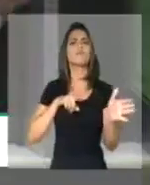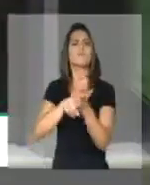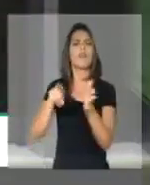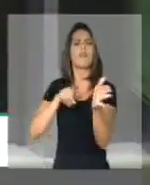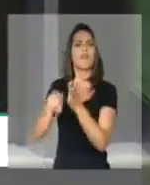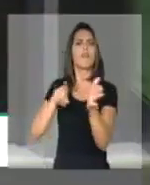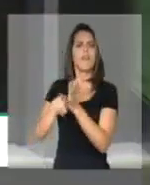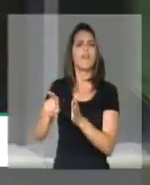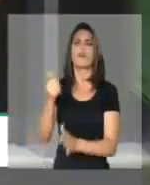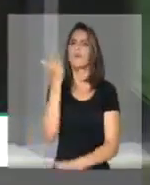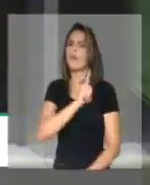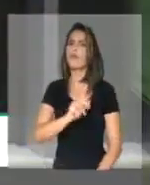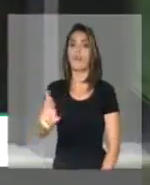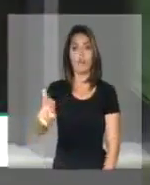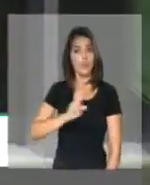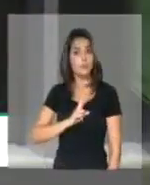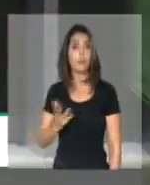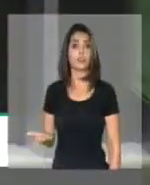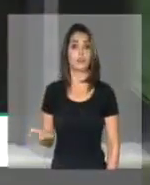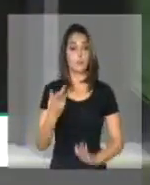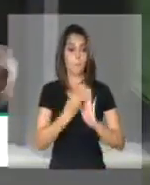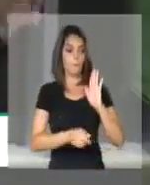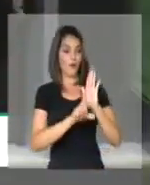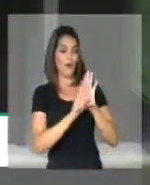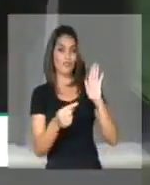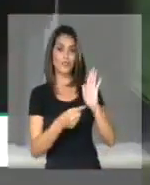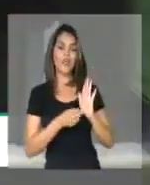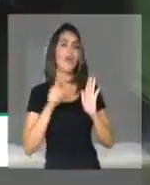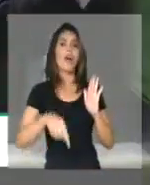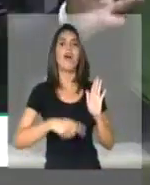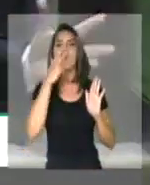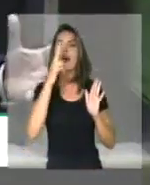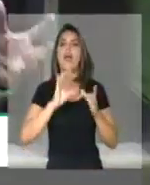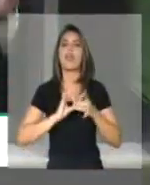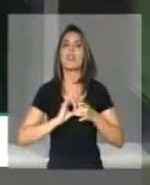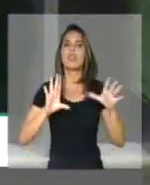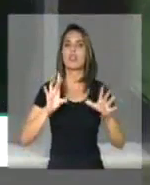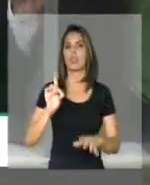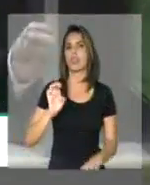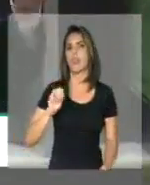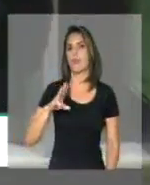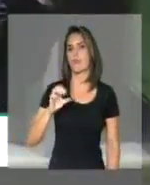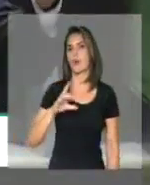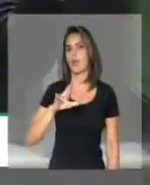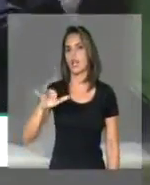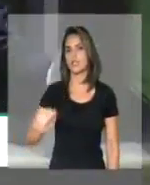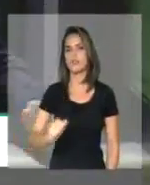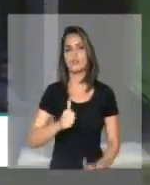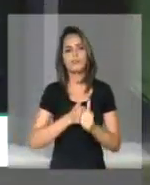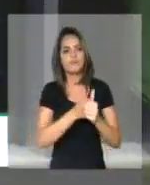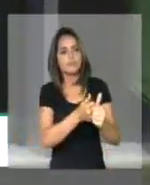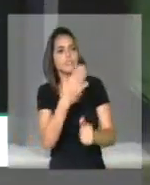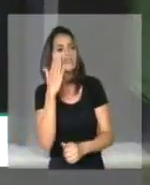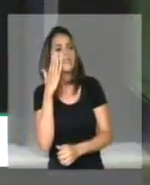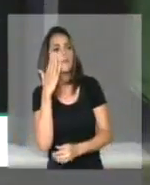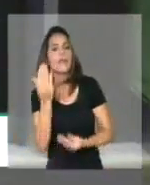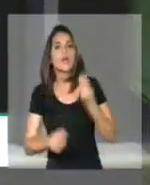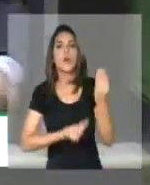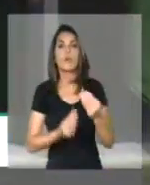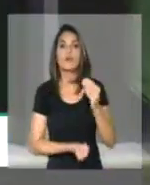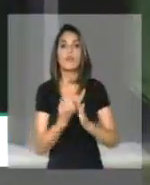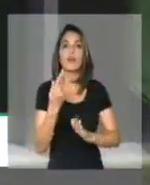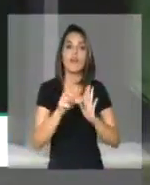e ser respondida. Então, o projeto prevê uma espécie de uma democracia direta no acompanhamento das políticas públicas. Está